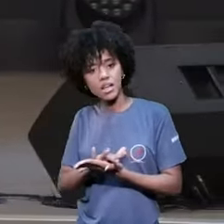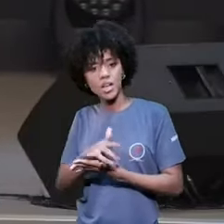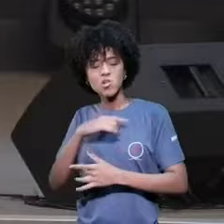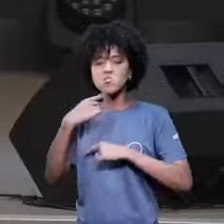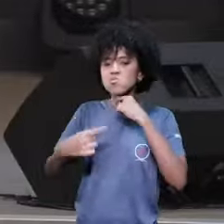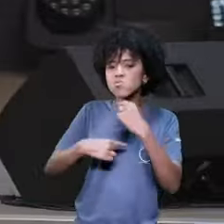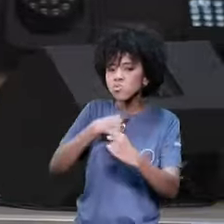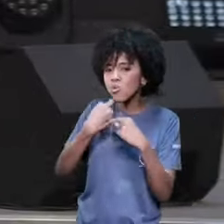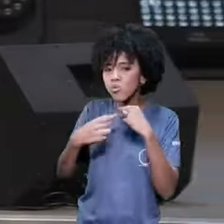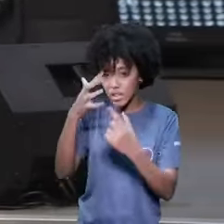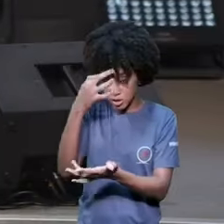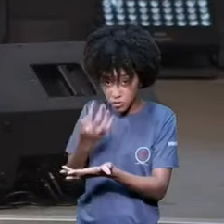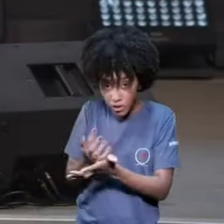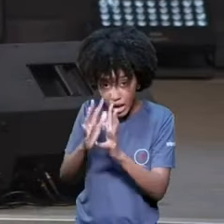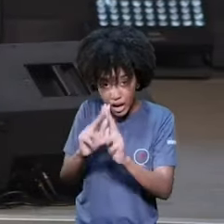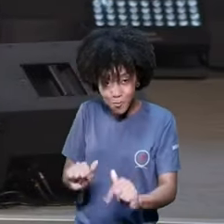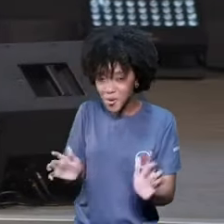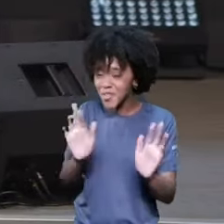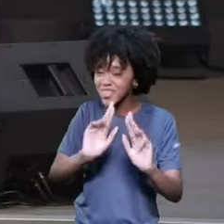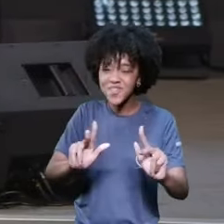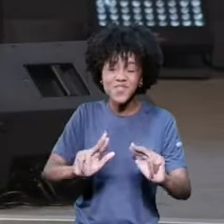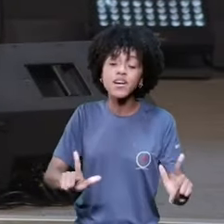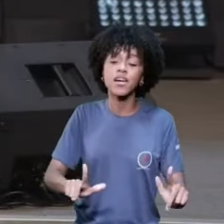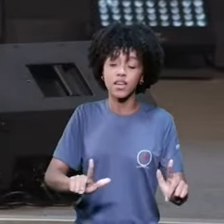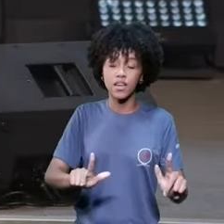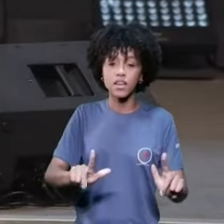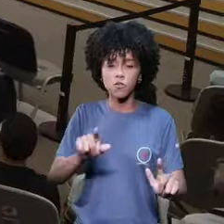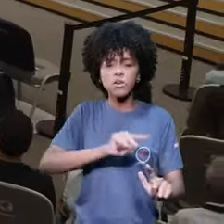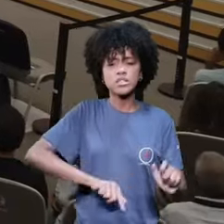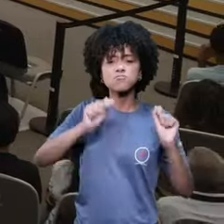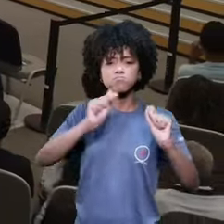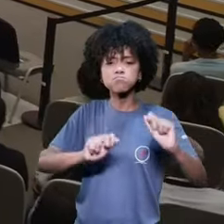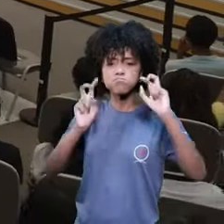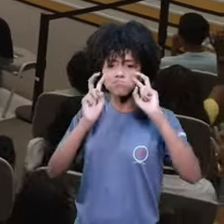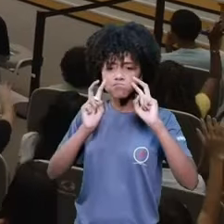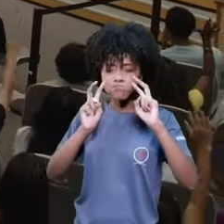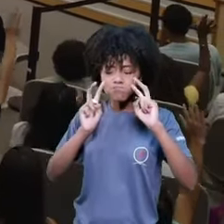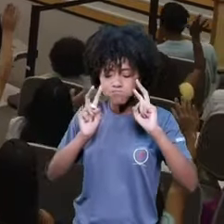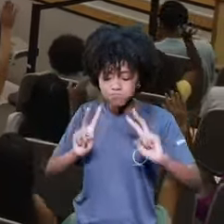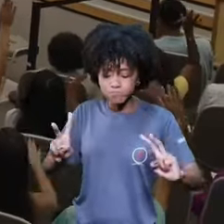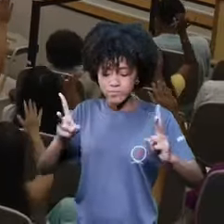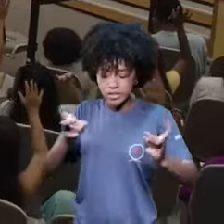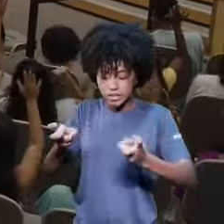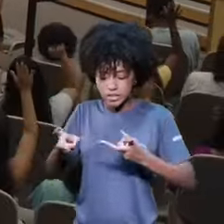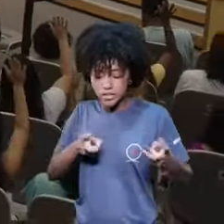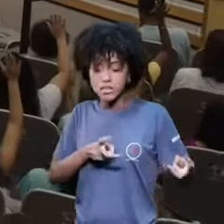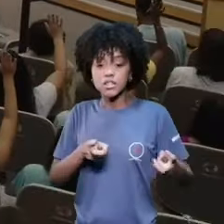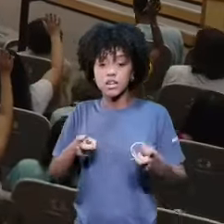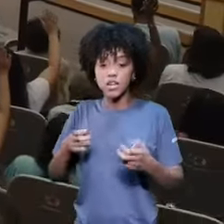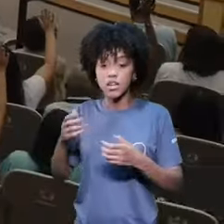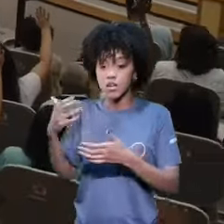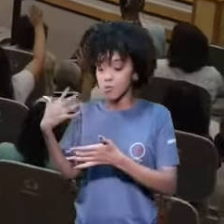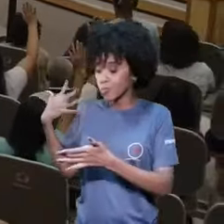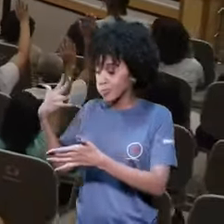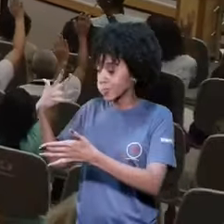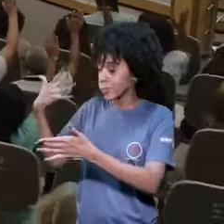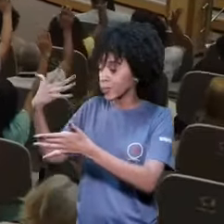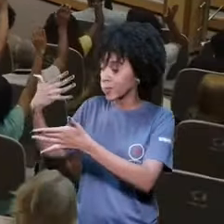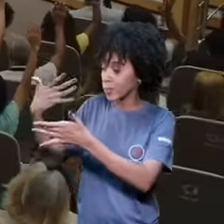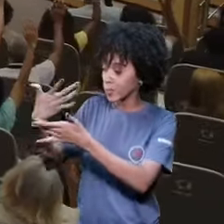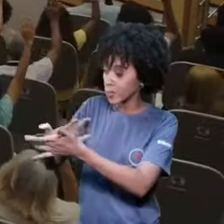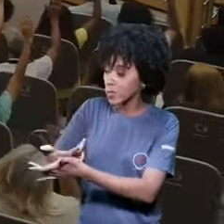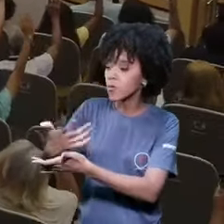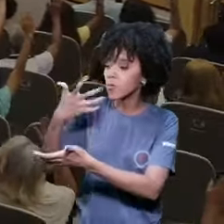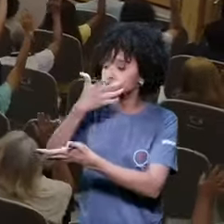não pararam você? Será que tem alguém para olhar para o alto e perceber? Você passou por 2021, sobreviveu a 2022, passou vivo